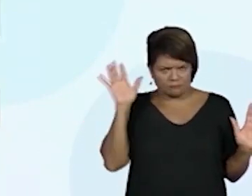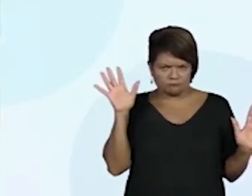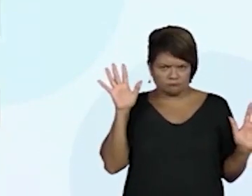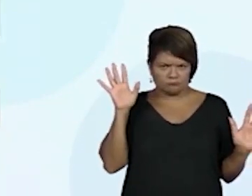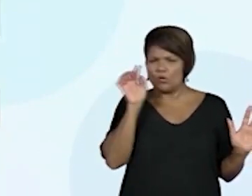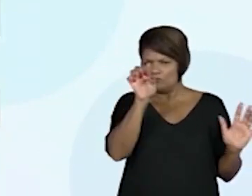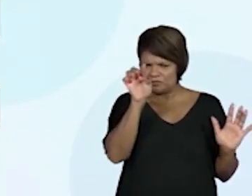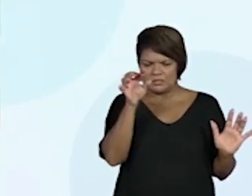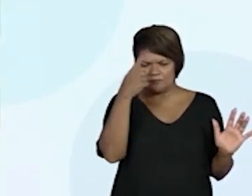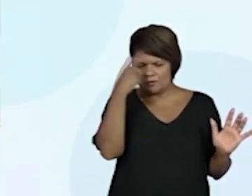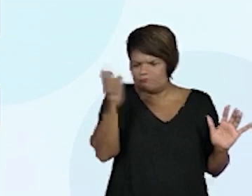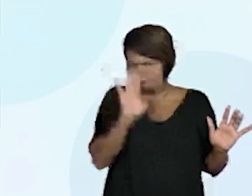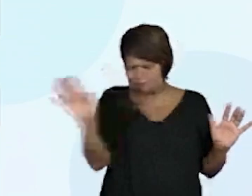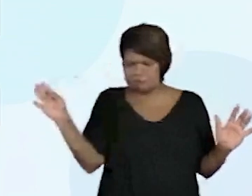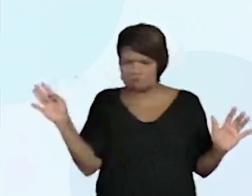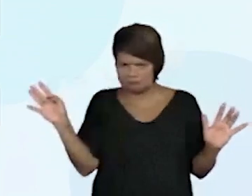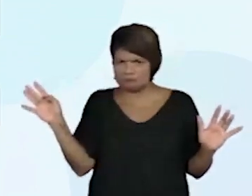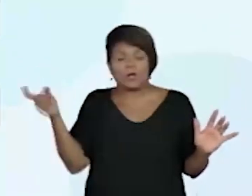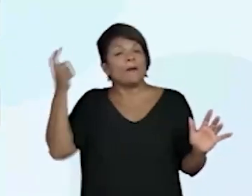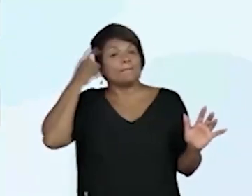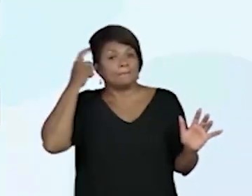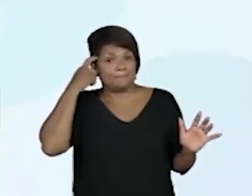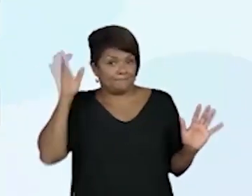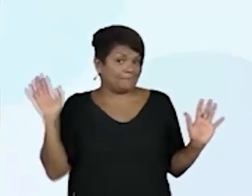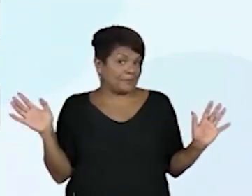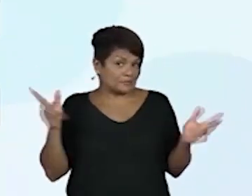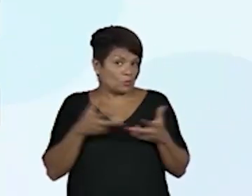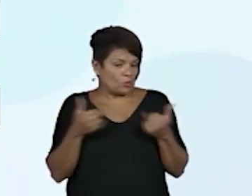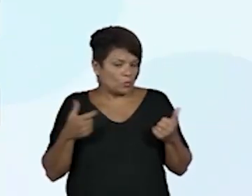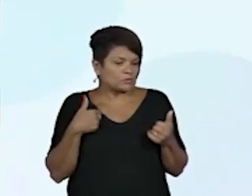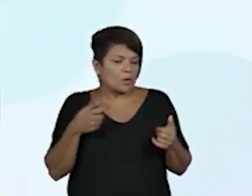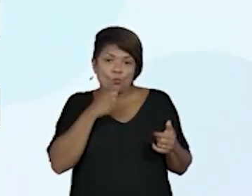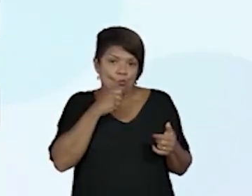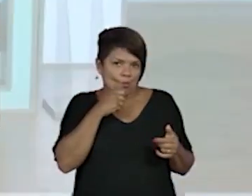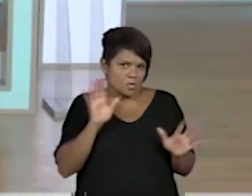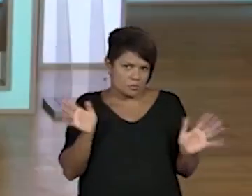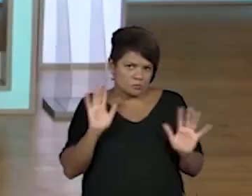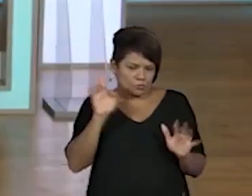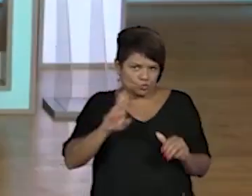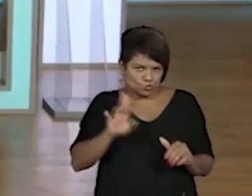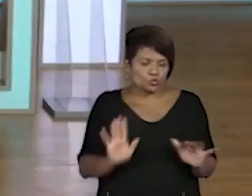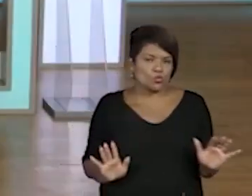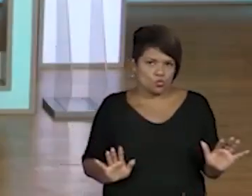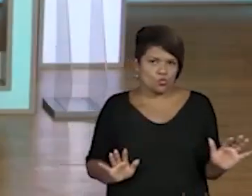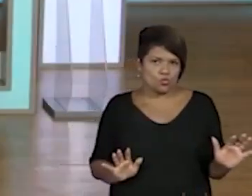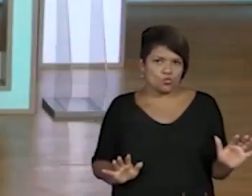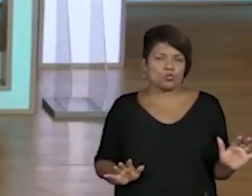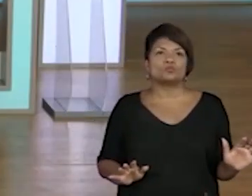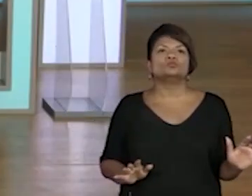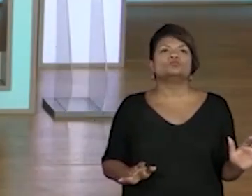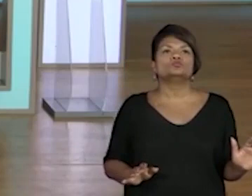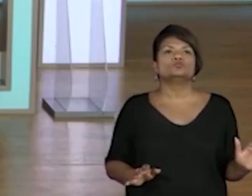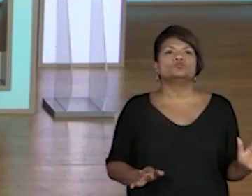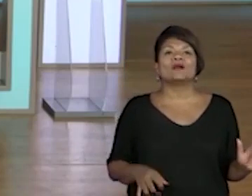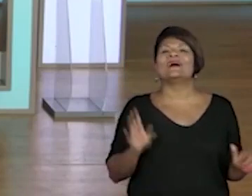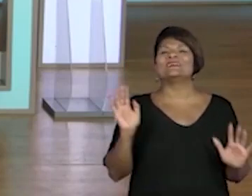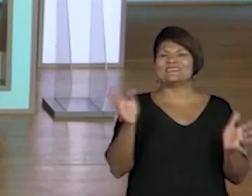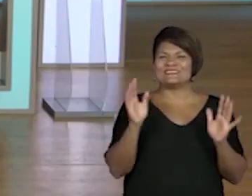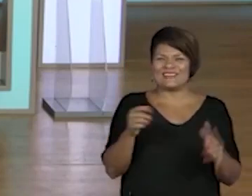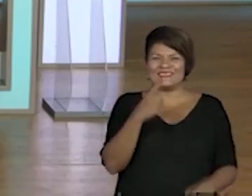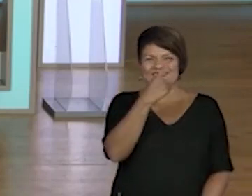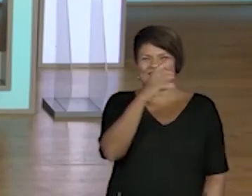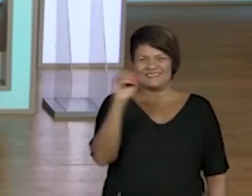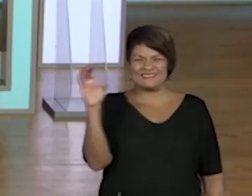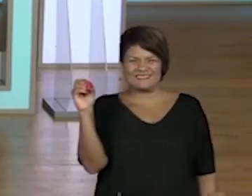sugerir aí pra gente. Pensem em alguma coisa que a gente não usou, não é? O que, que vocês querem que a gente coloque? Eu já tô colocando lá, ó, 100